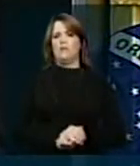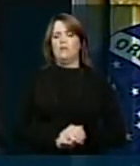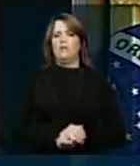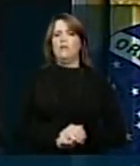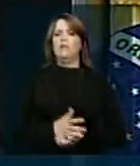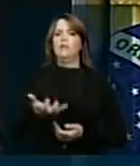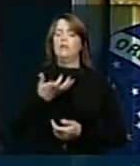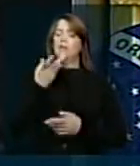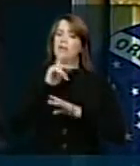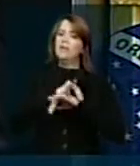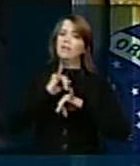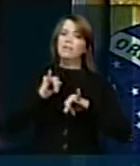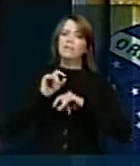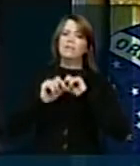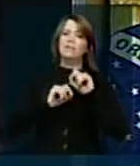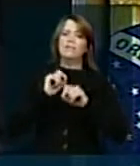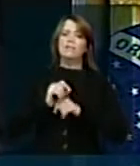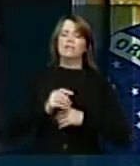eu quero